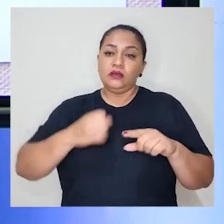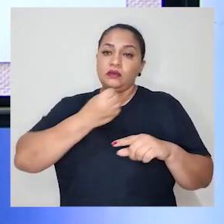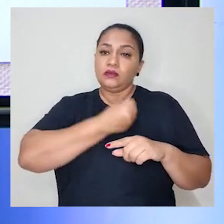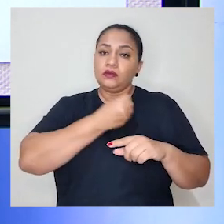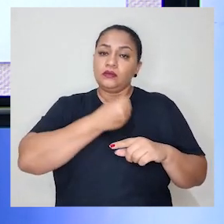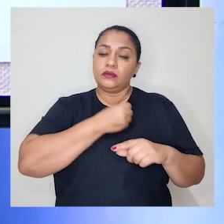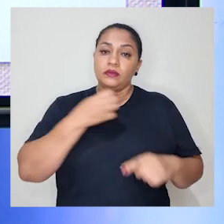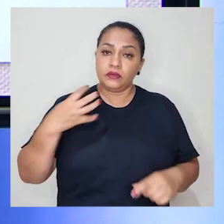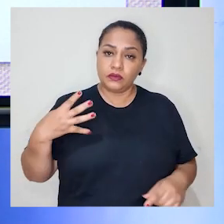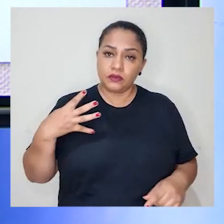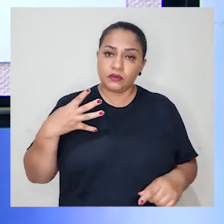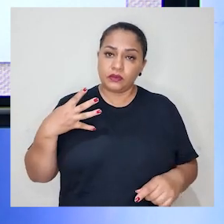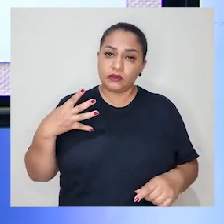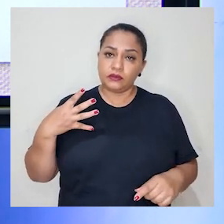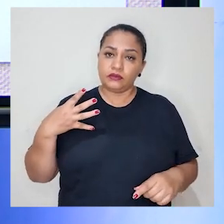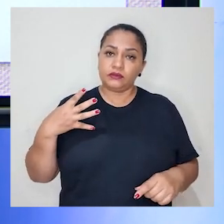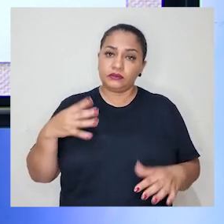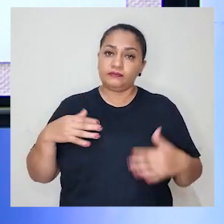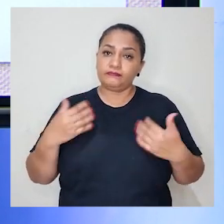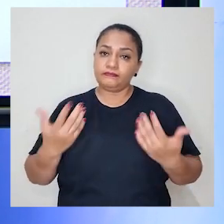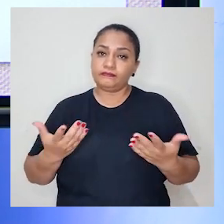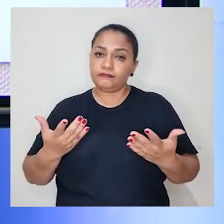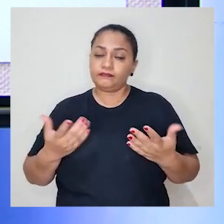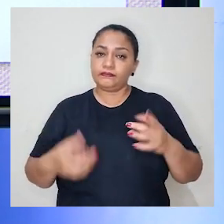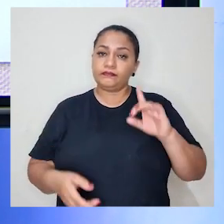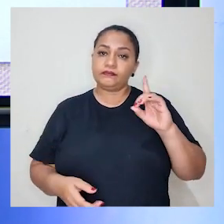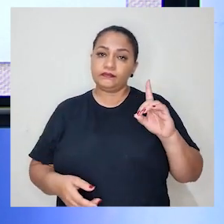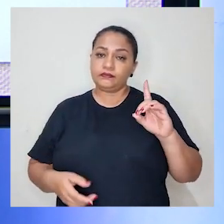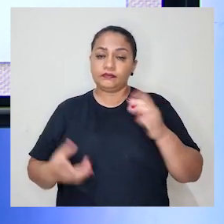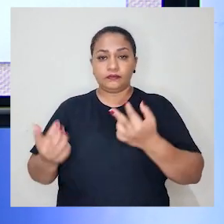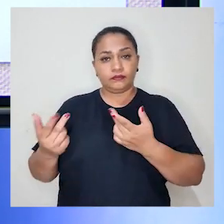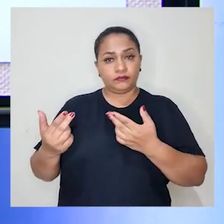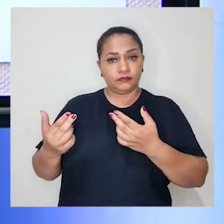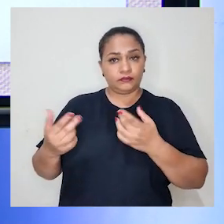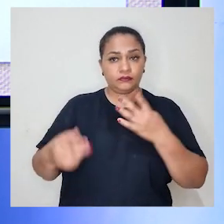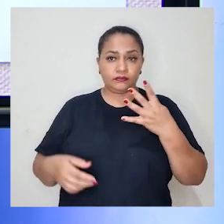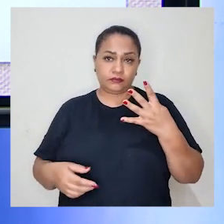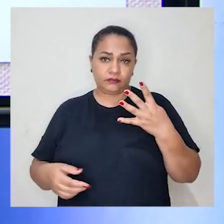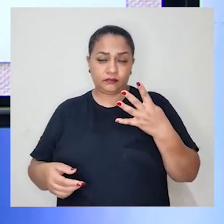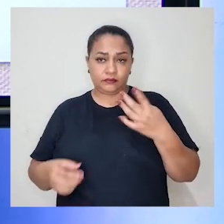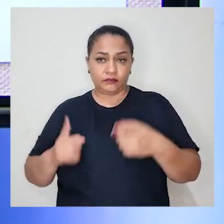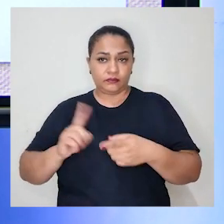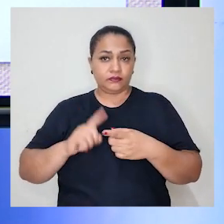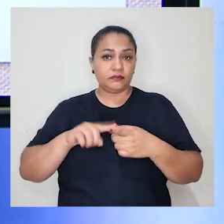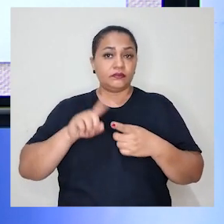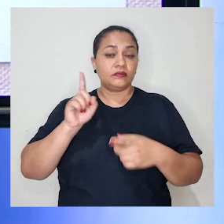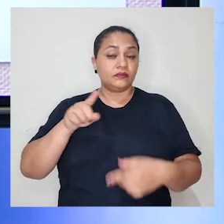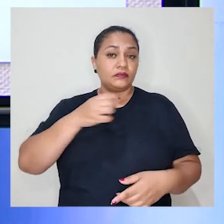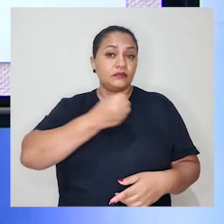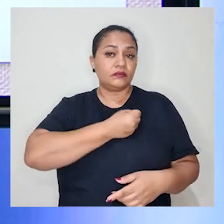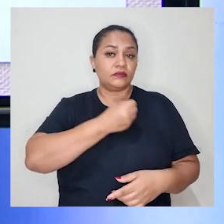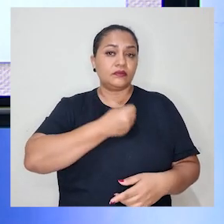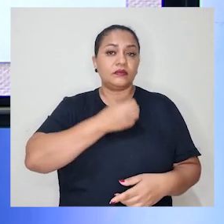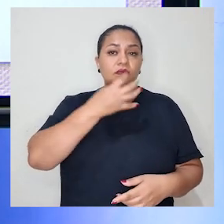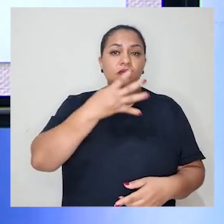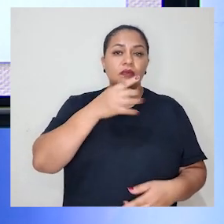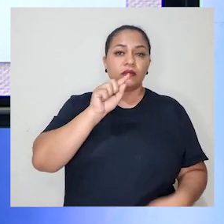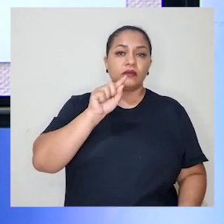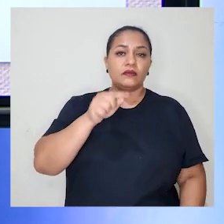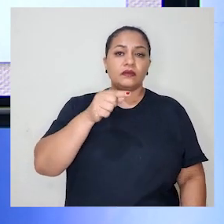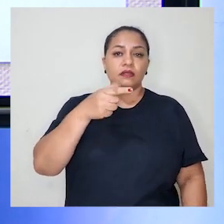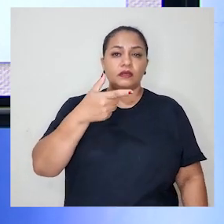o número 4. Então, o D é igual a 4, porque aí seria esse número aqui, ó,